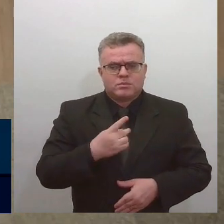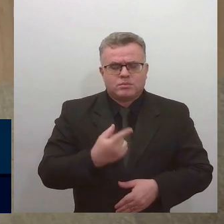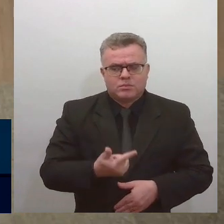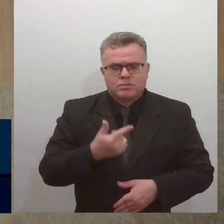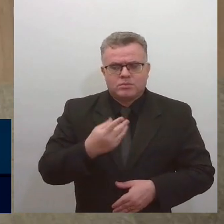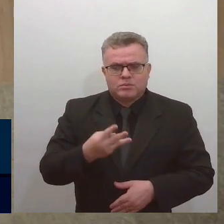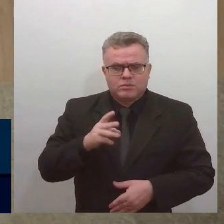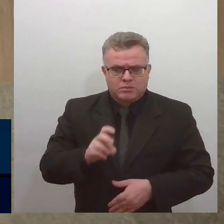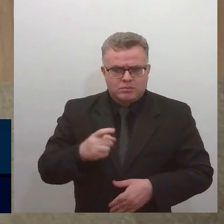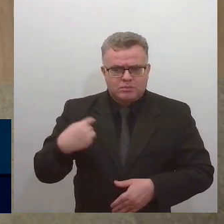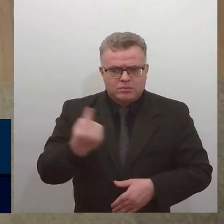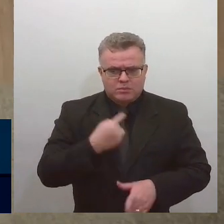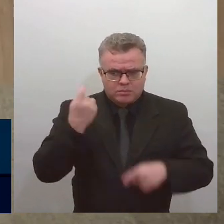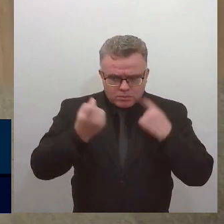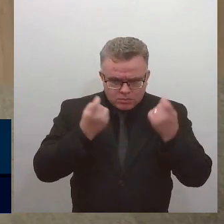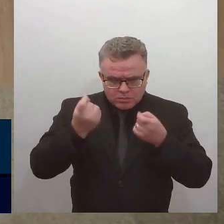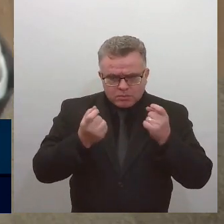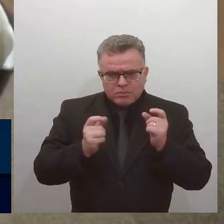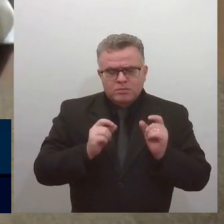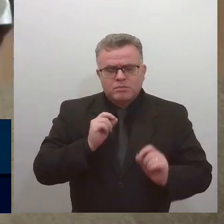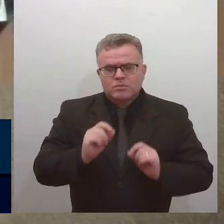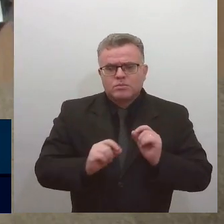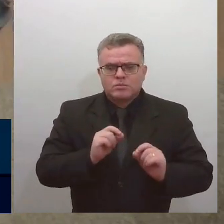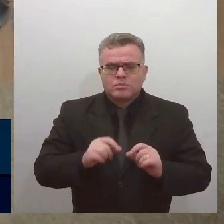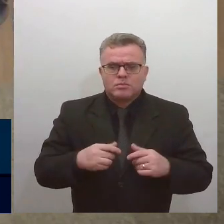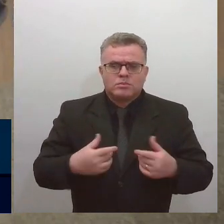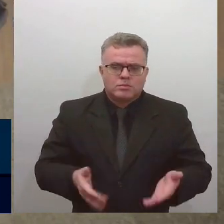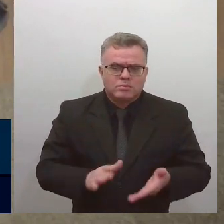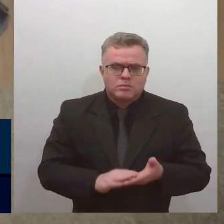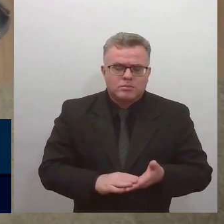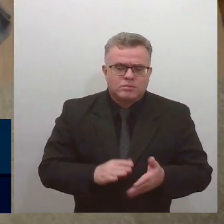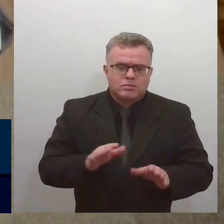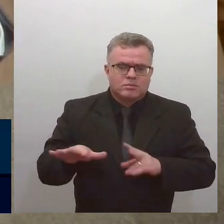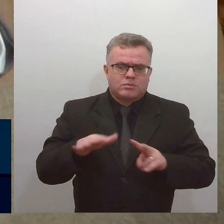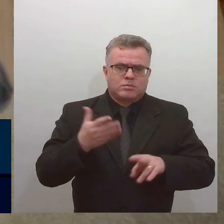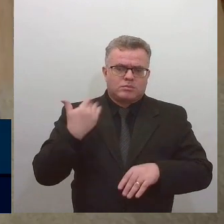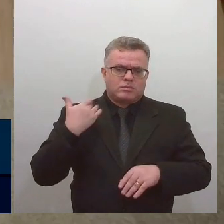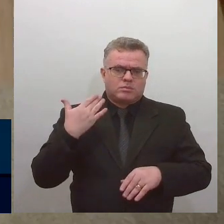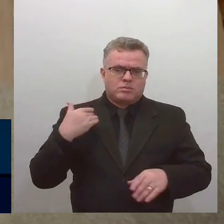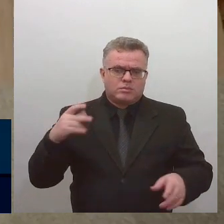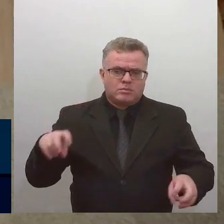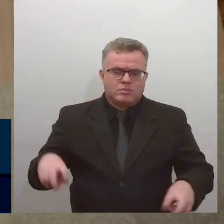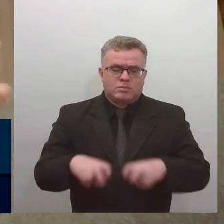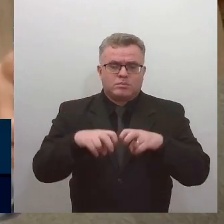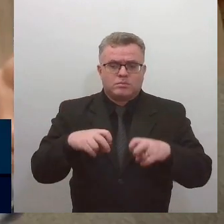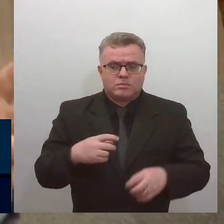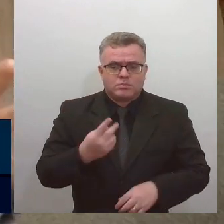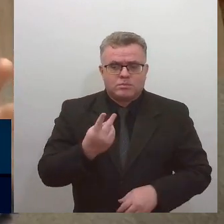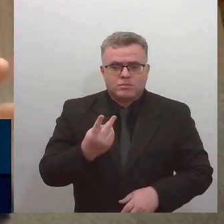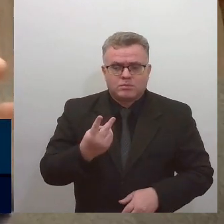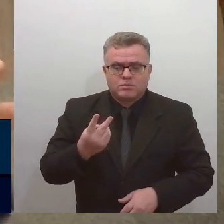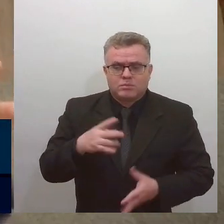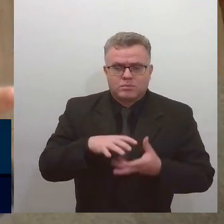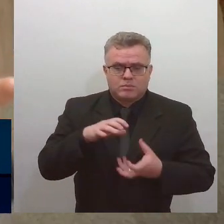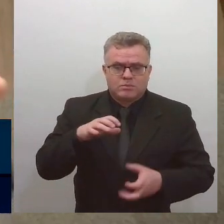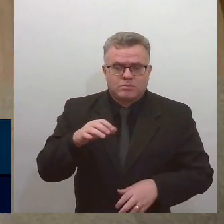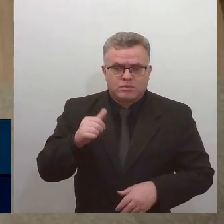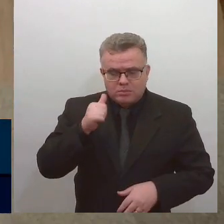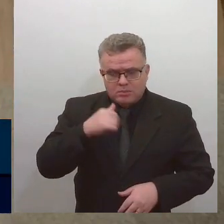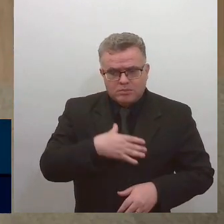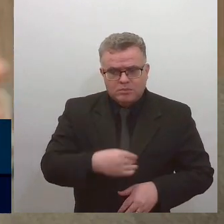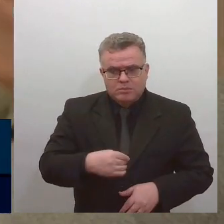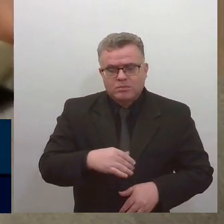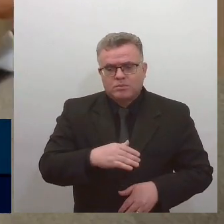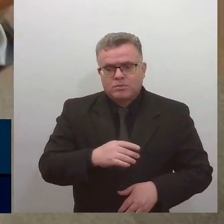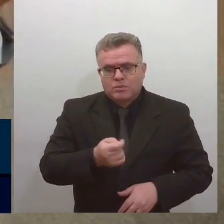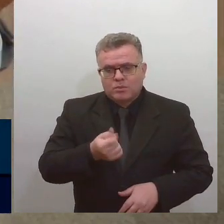com isso nós estamos preocupado nós tivemos agora semana passada a mesmo acidente que morreram duas senhoras e uma filha quase morre então é uma